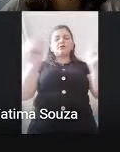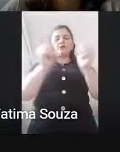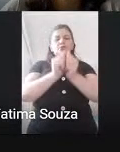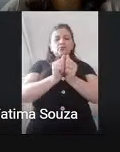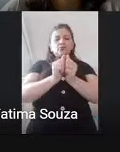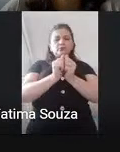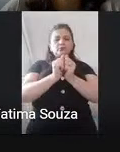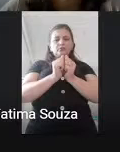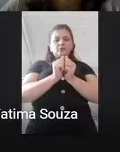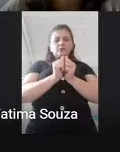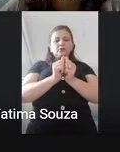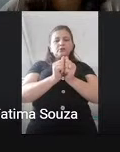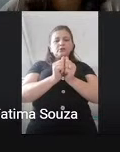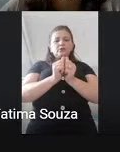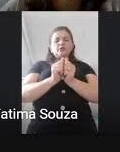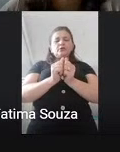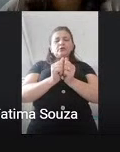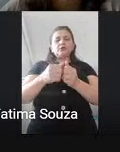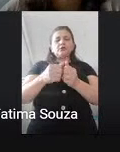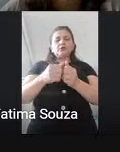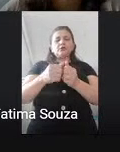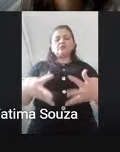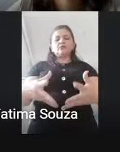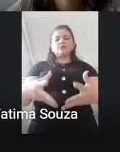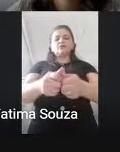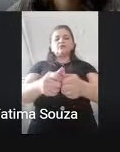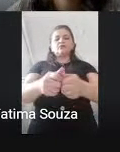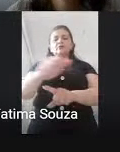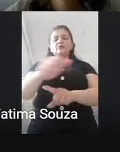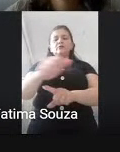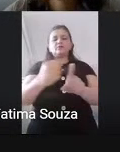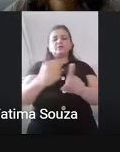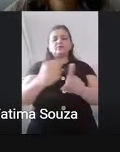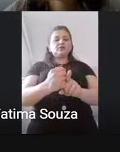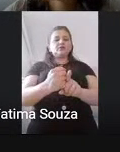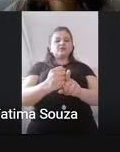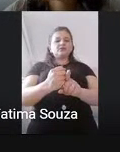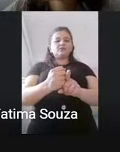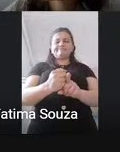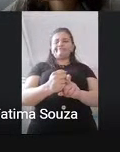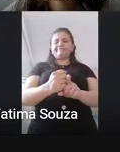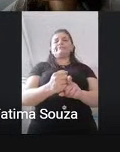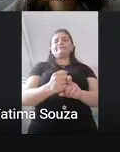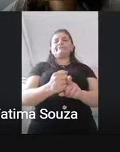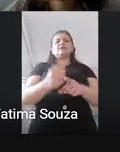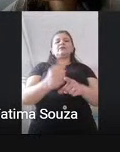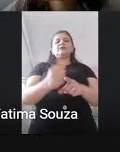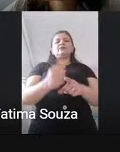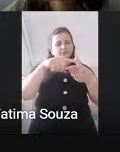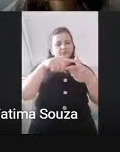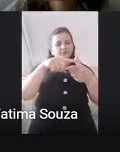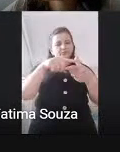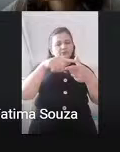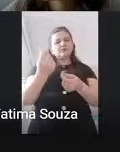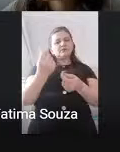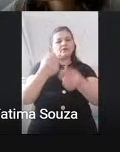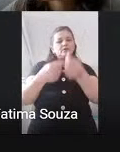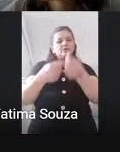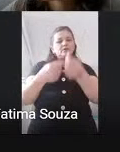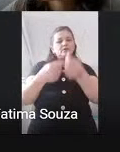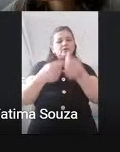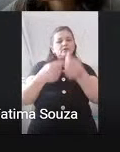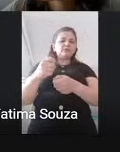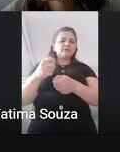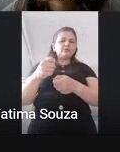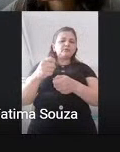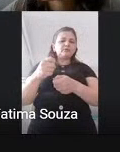das condições sociais que, infelizmente, com as crises econômicas e que os países vivem, e a